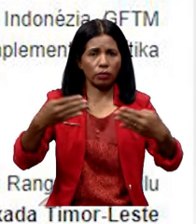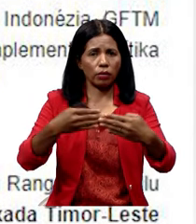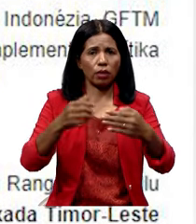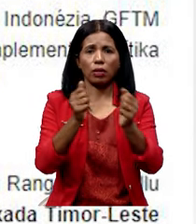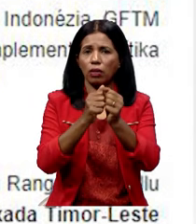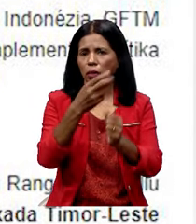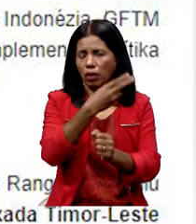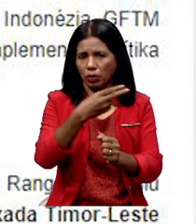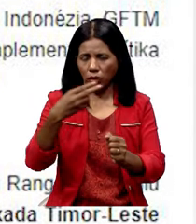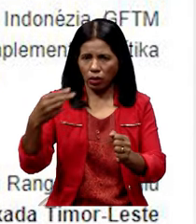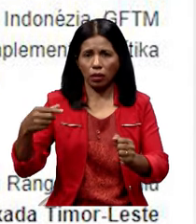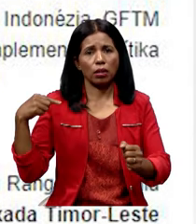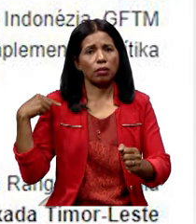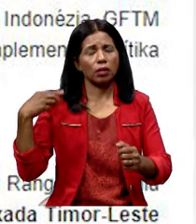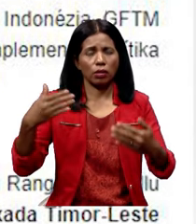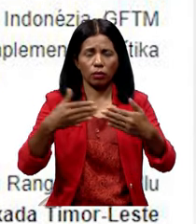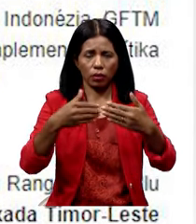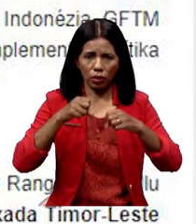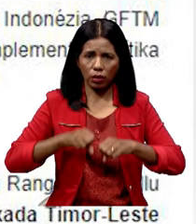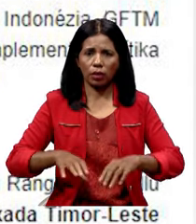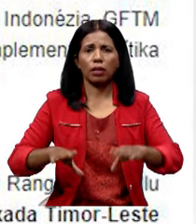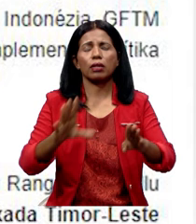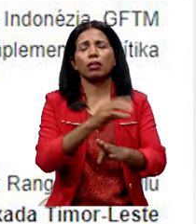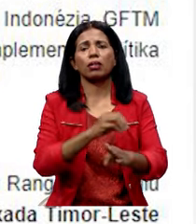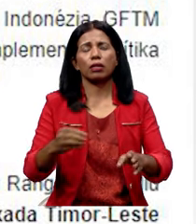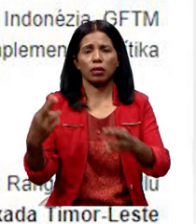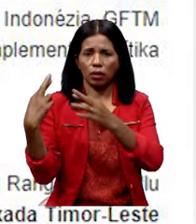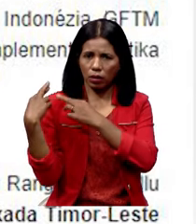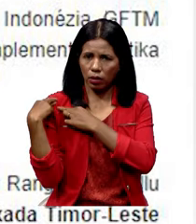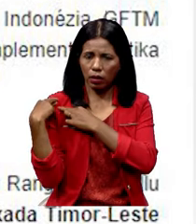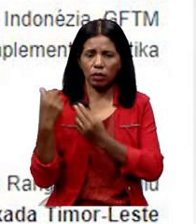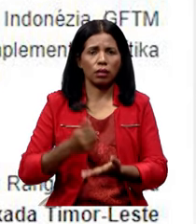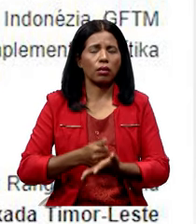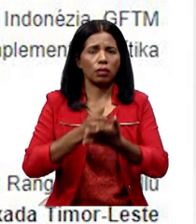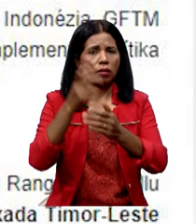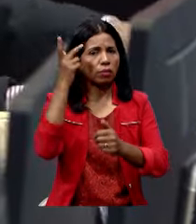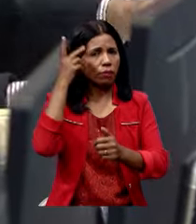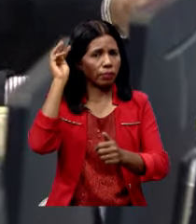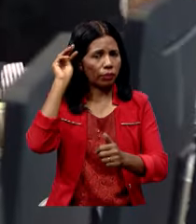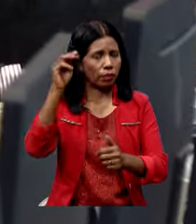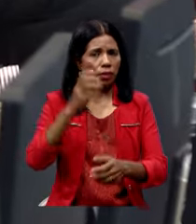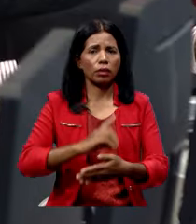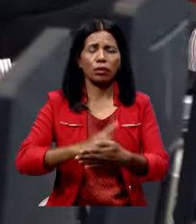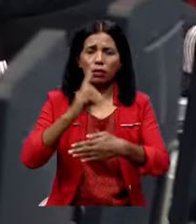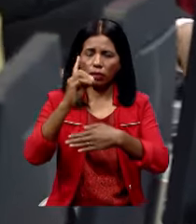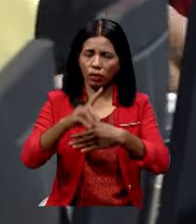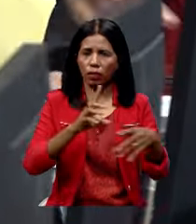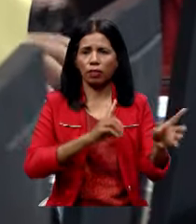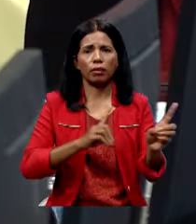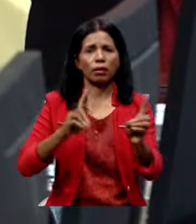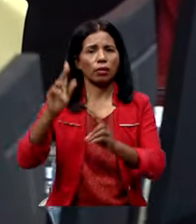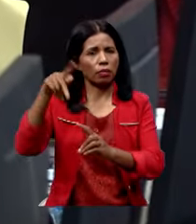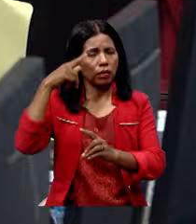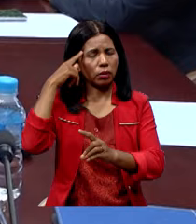Indonésia, o gabinete fronteira terrestre no marítima MOS ser responsável por título do primeiro-ministro a desenvolver e implementa